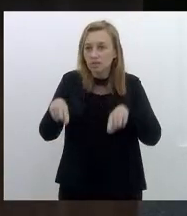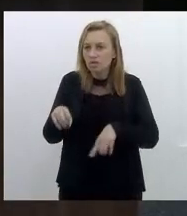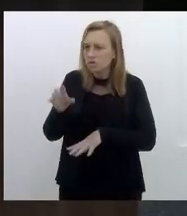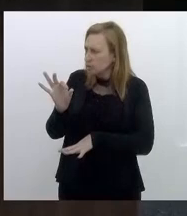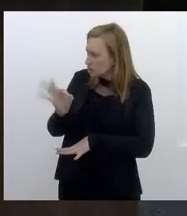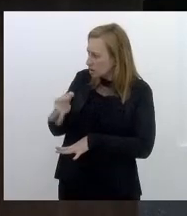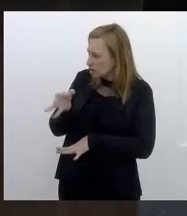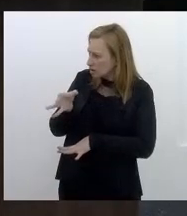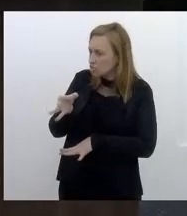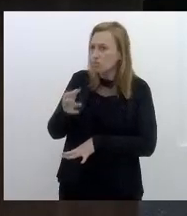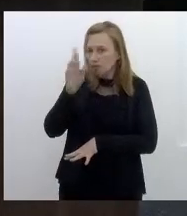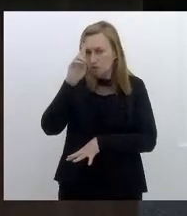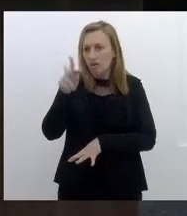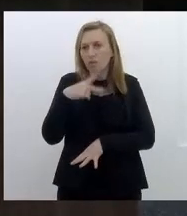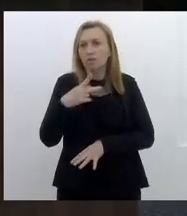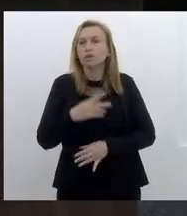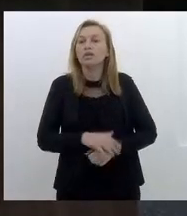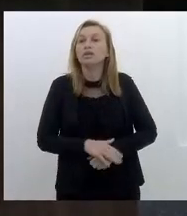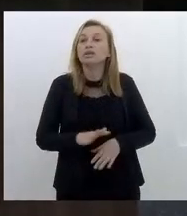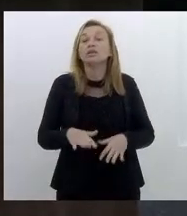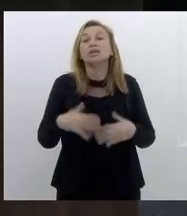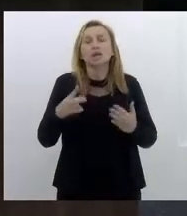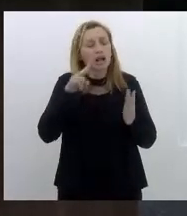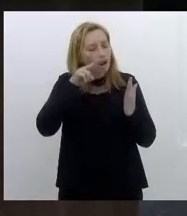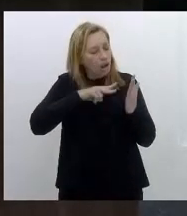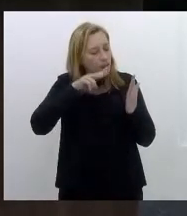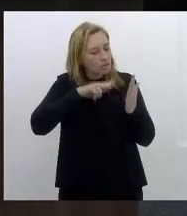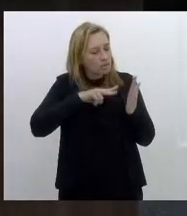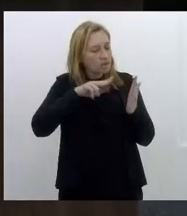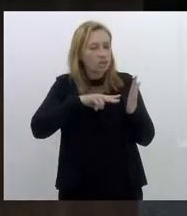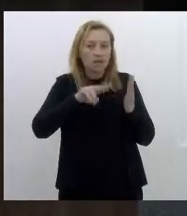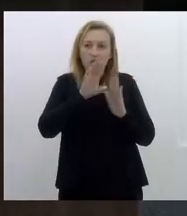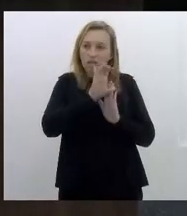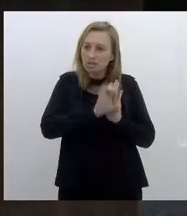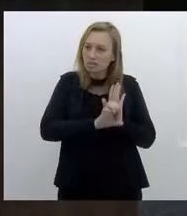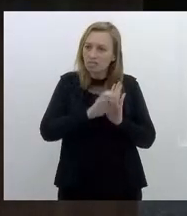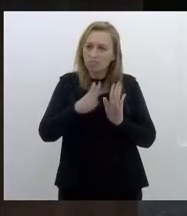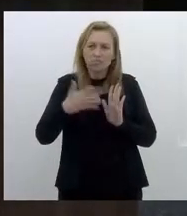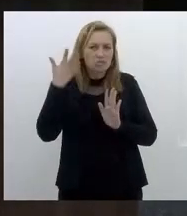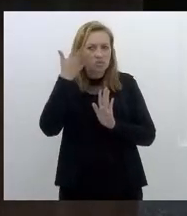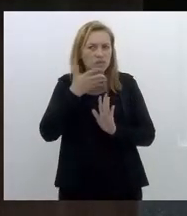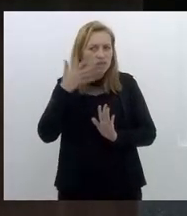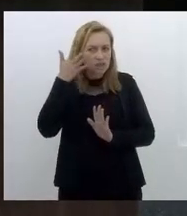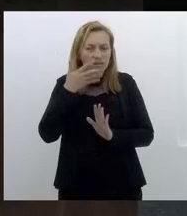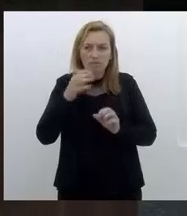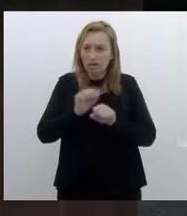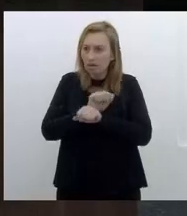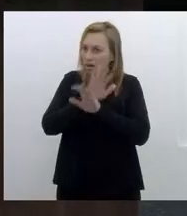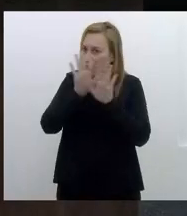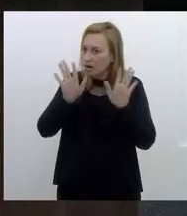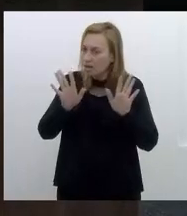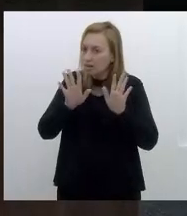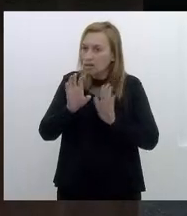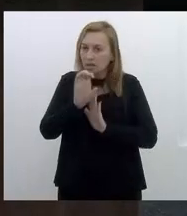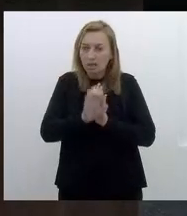correto Só falou isso o e lendo aqui as ementas das mensagens fica muito claro que a emenda constitucional